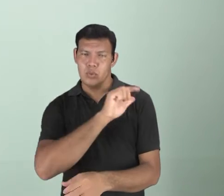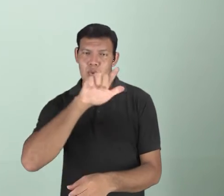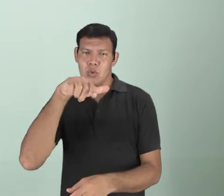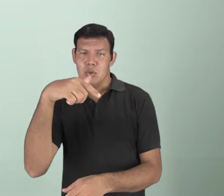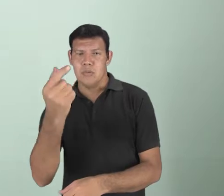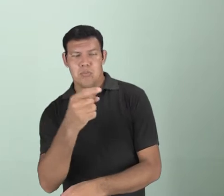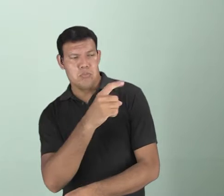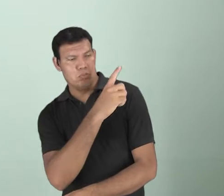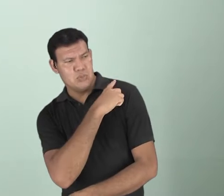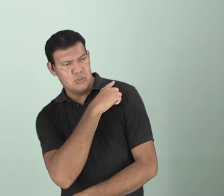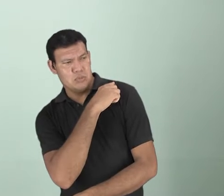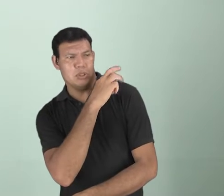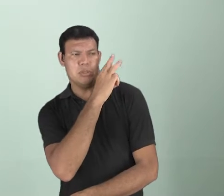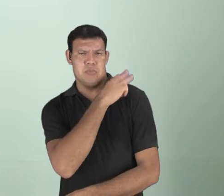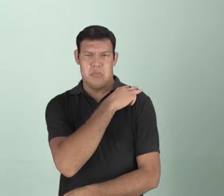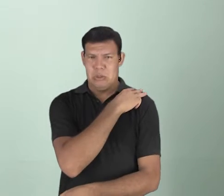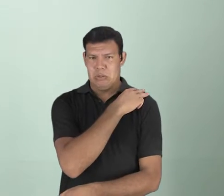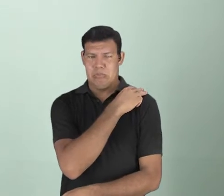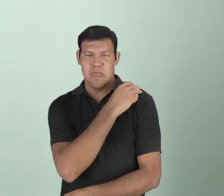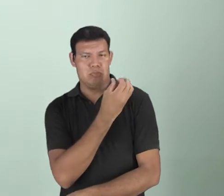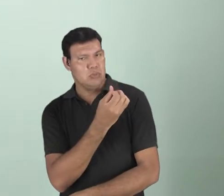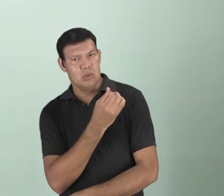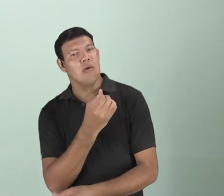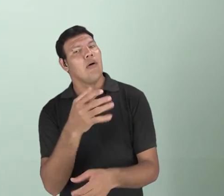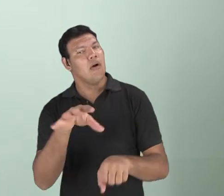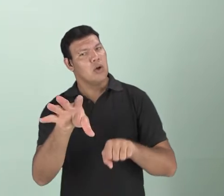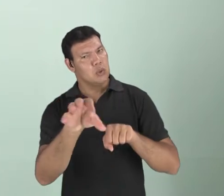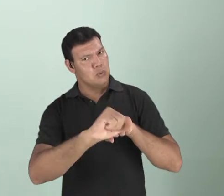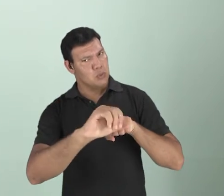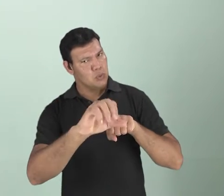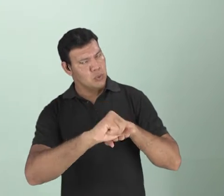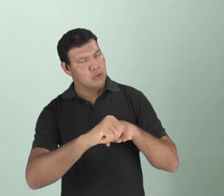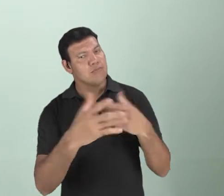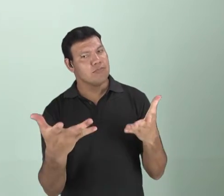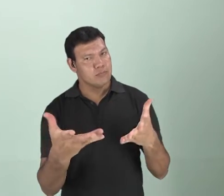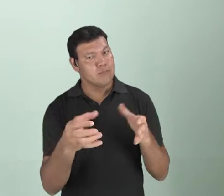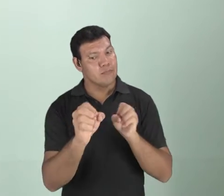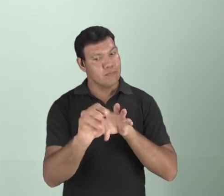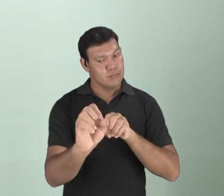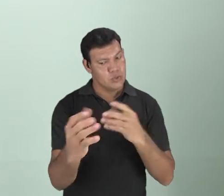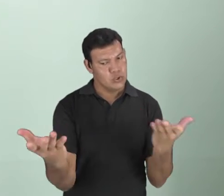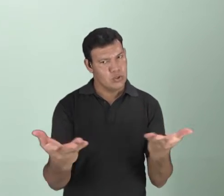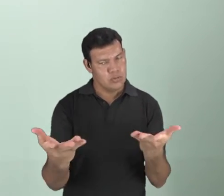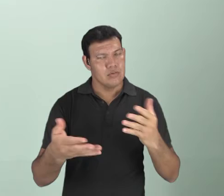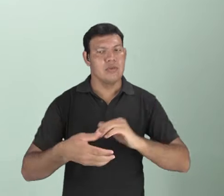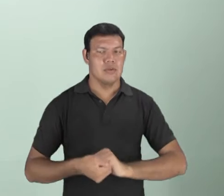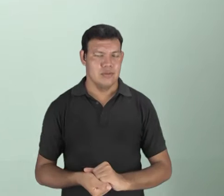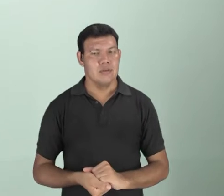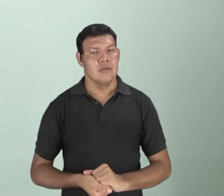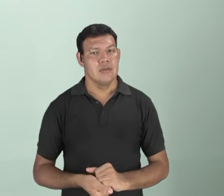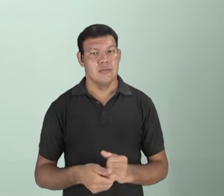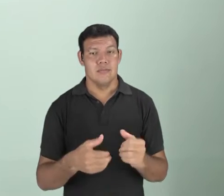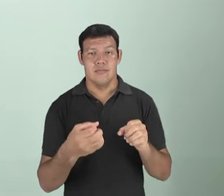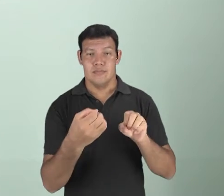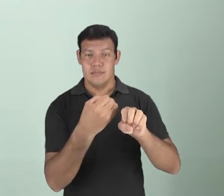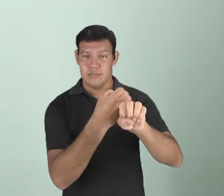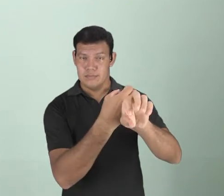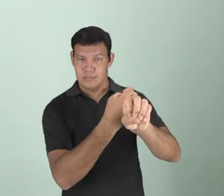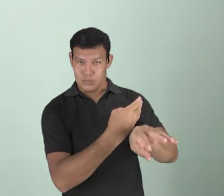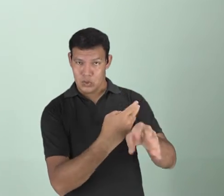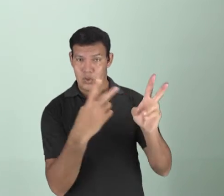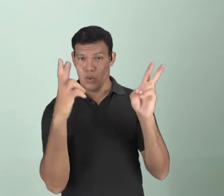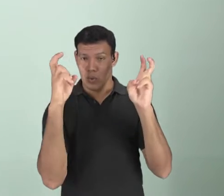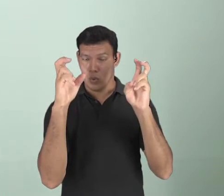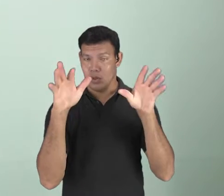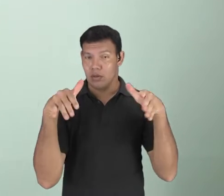possam assistir e aprender com o conteúdo que aqui será ministrado. Esta videoaula irá tratar